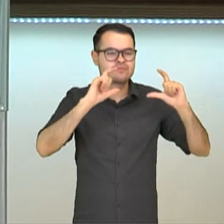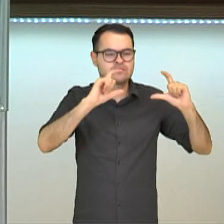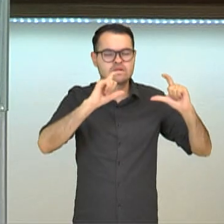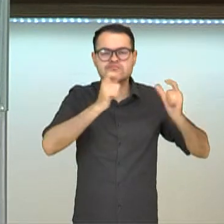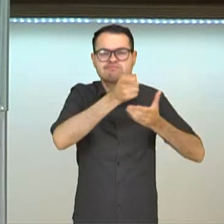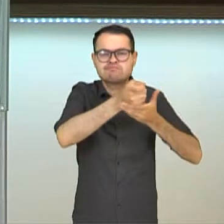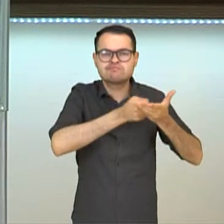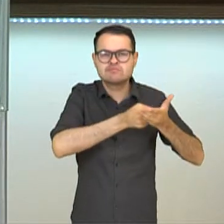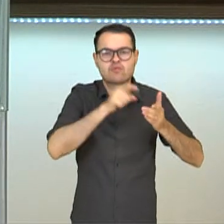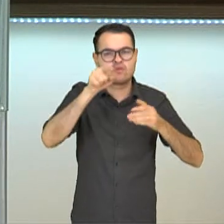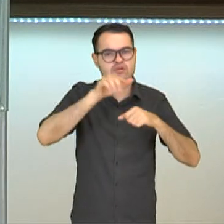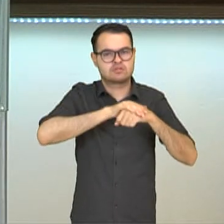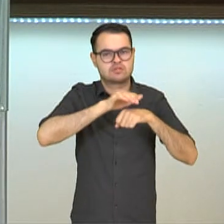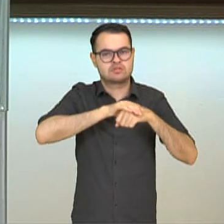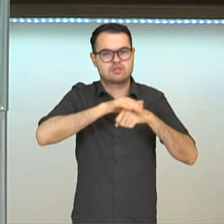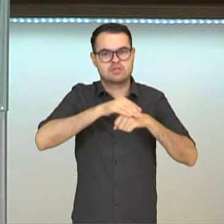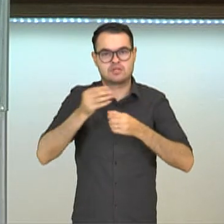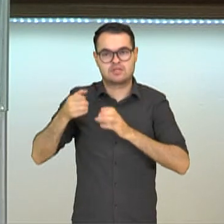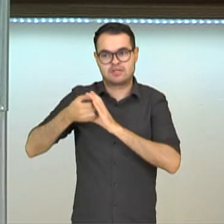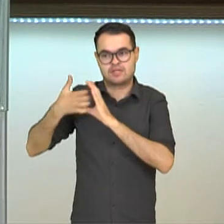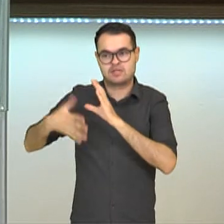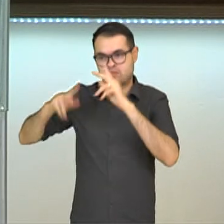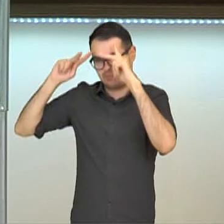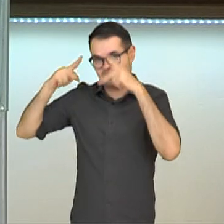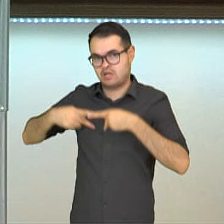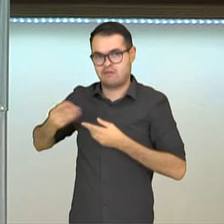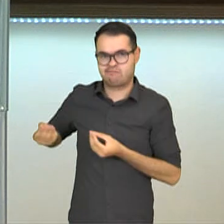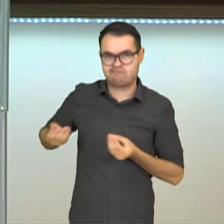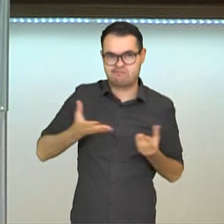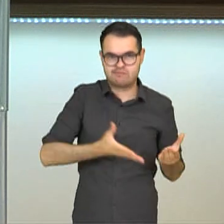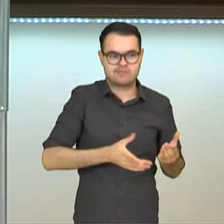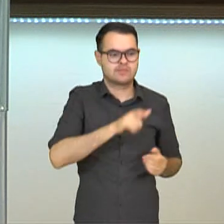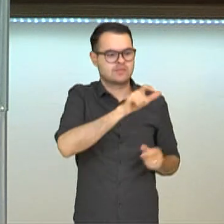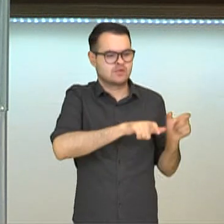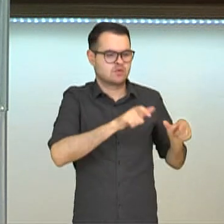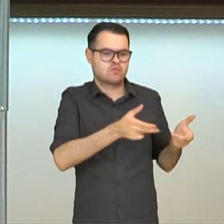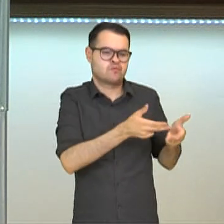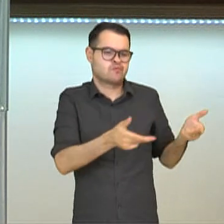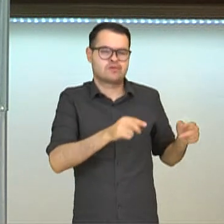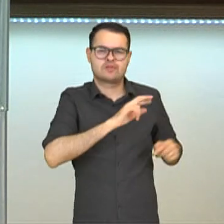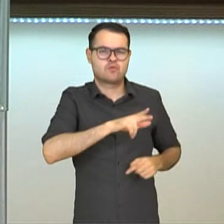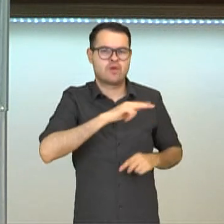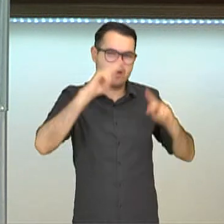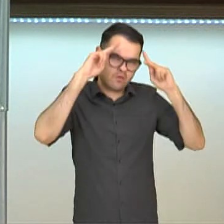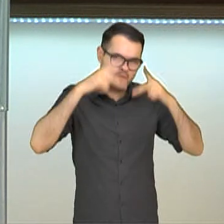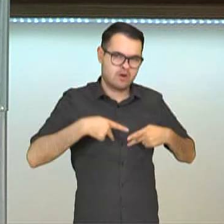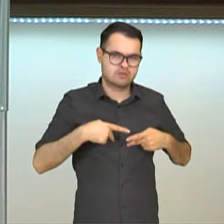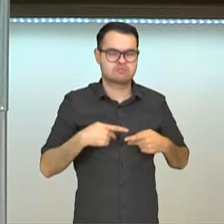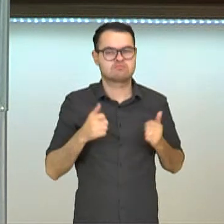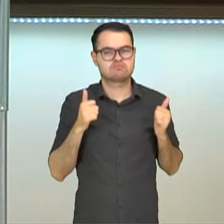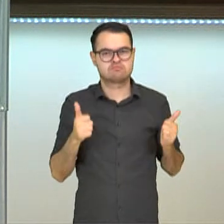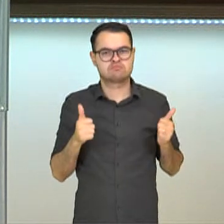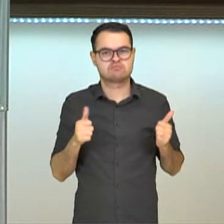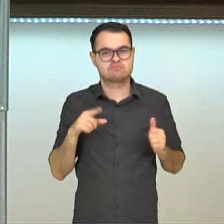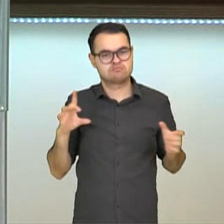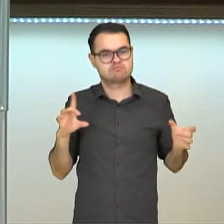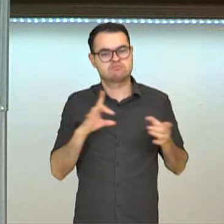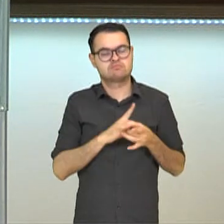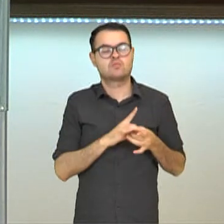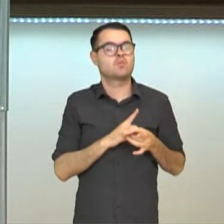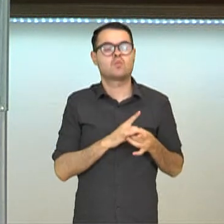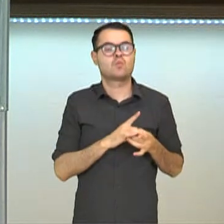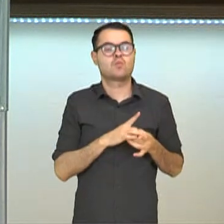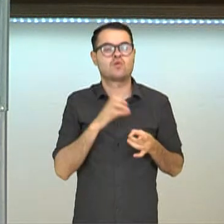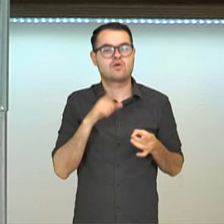verso atribuindo uma característica humana a um ser não humano, querendo ali